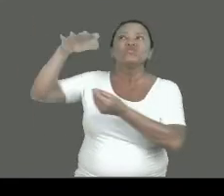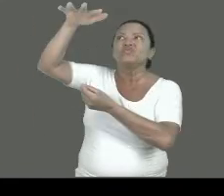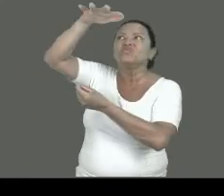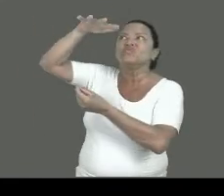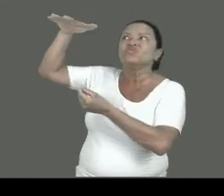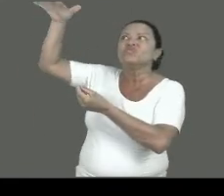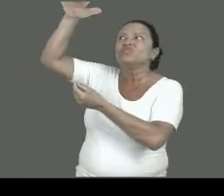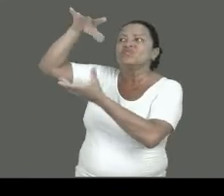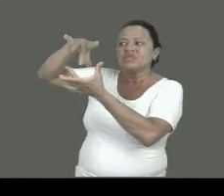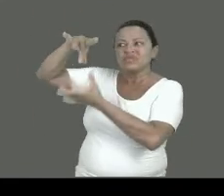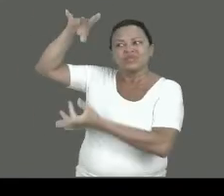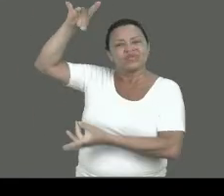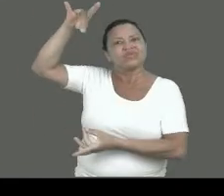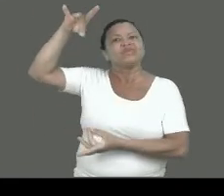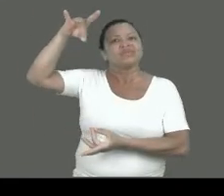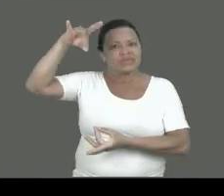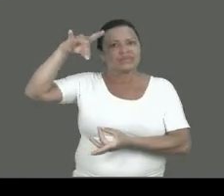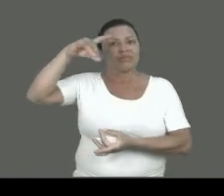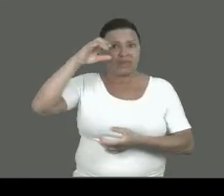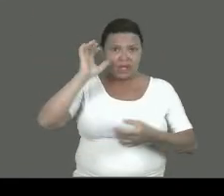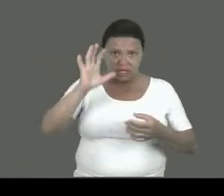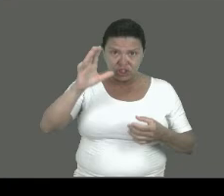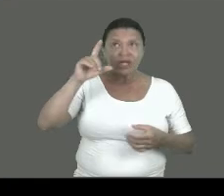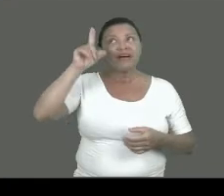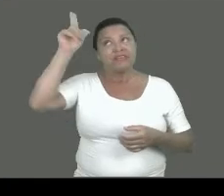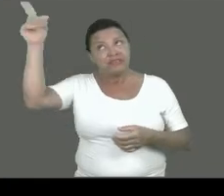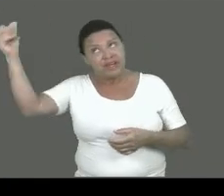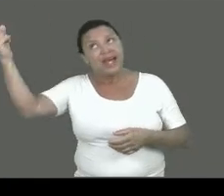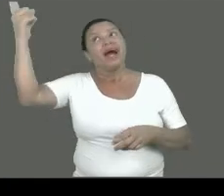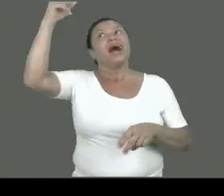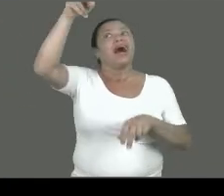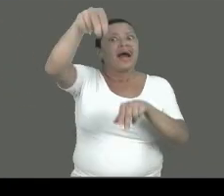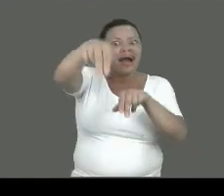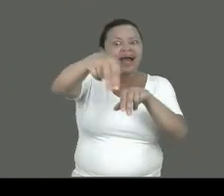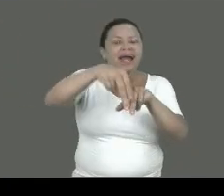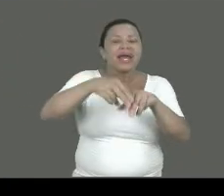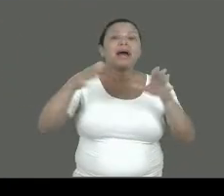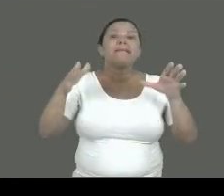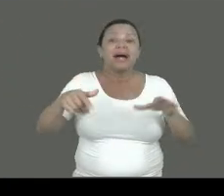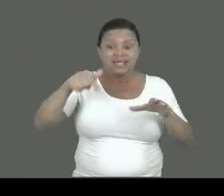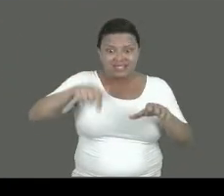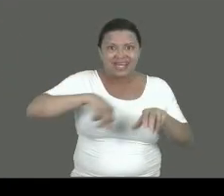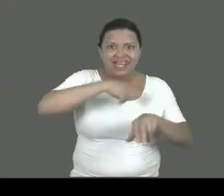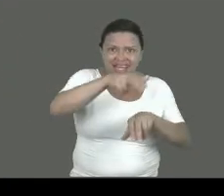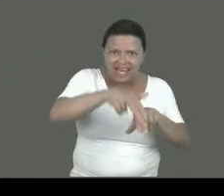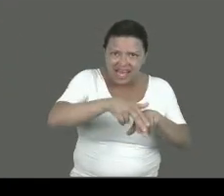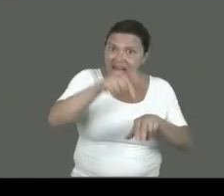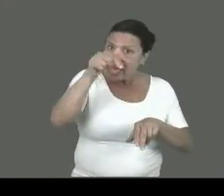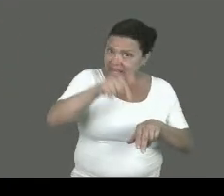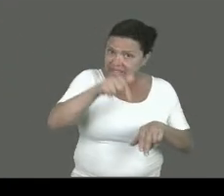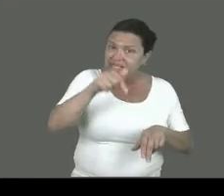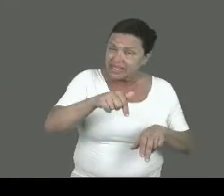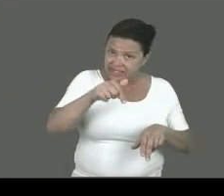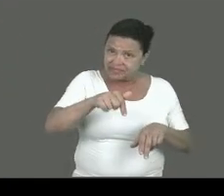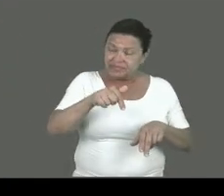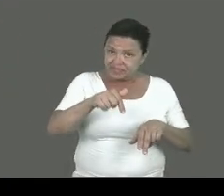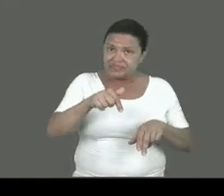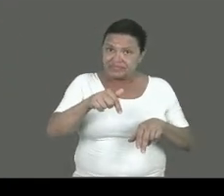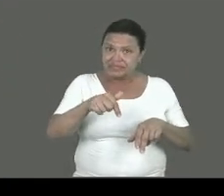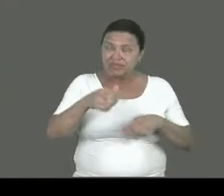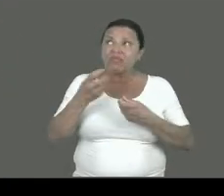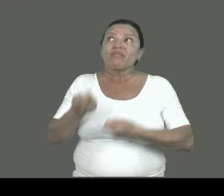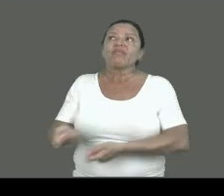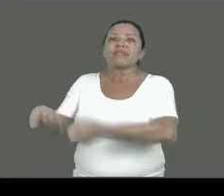espiritual, apesar de termos vindo de lá e agora nesse momento encarnatório sermos